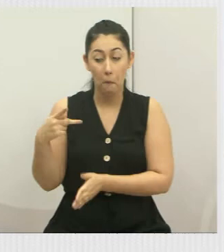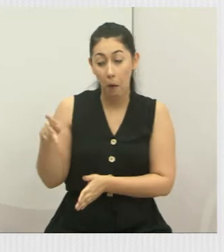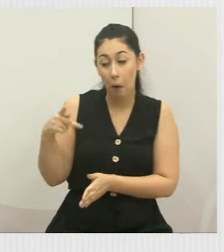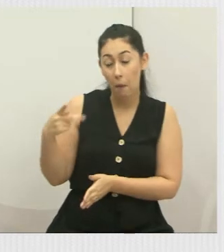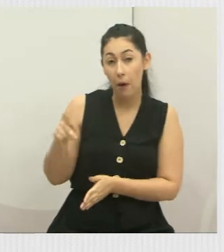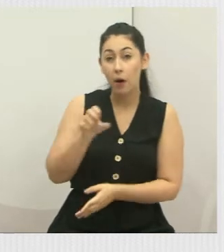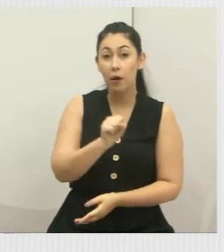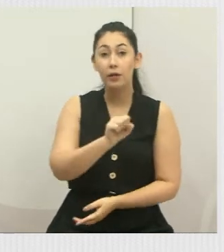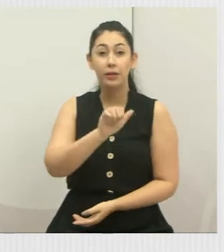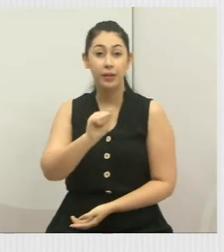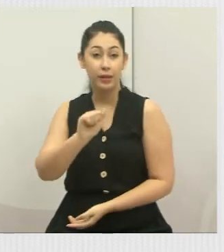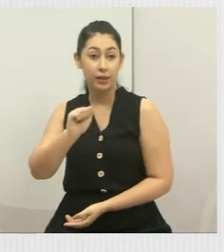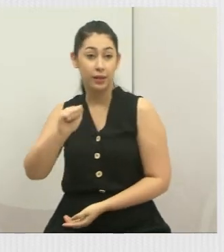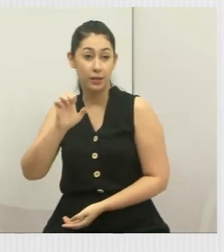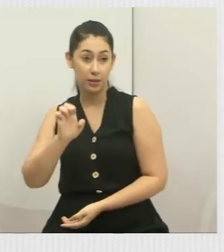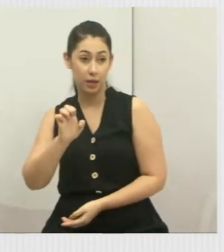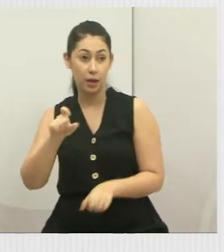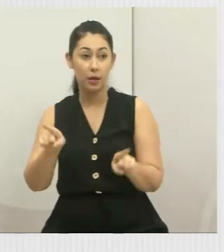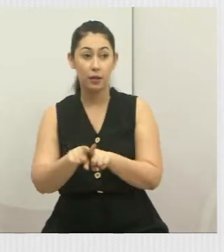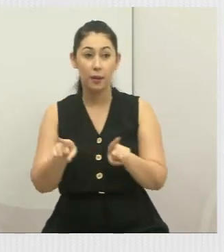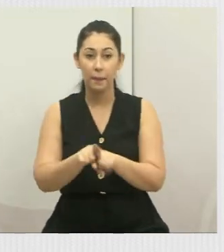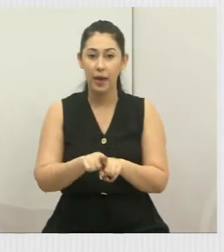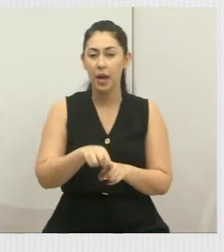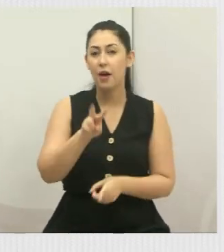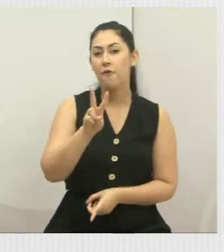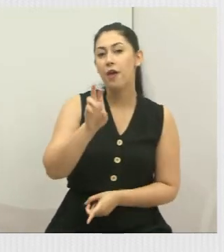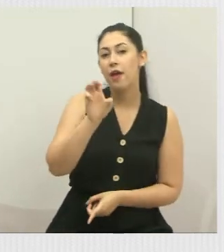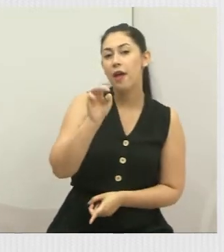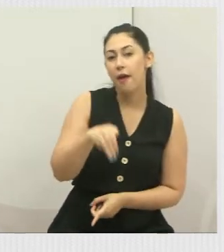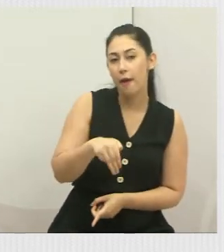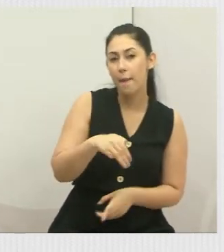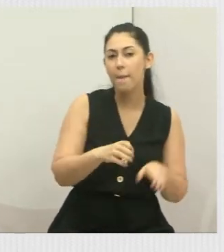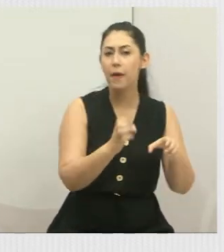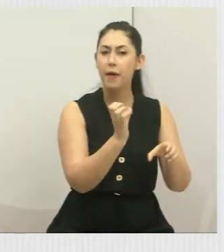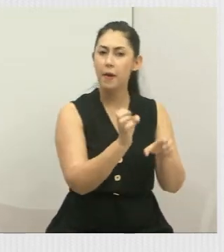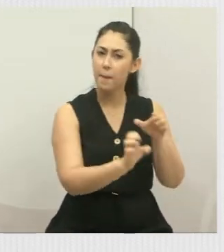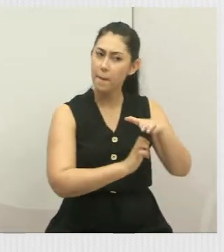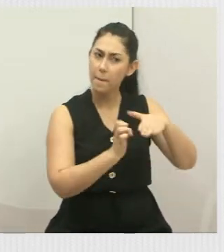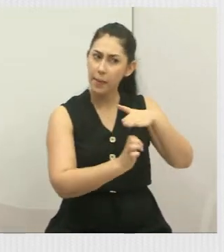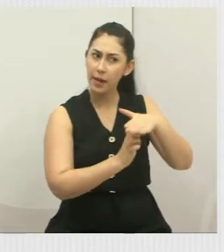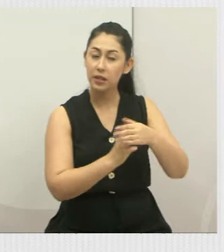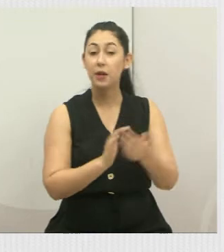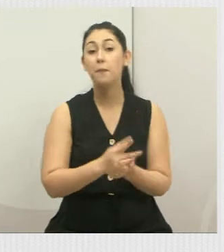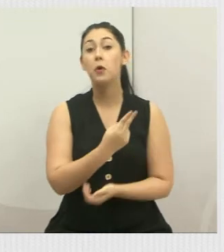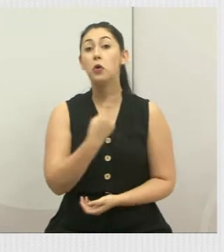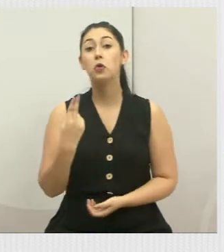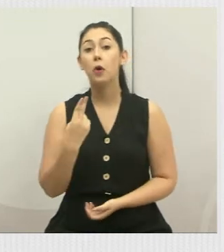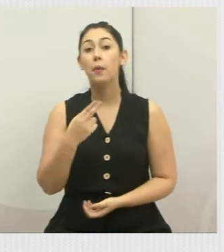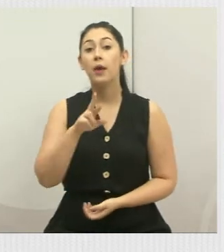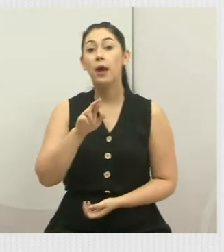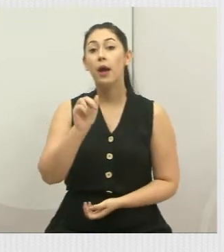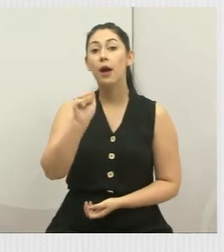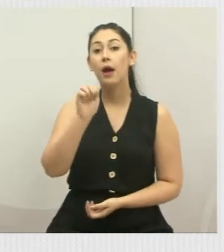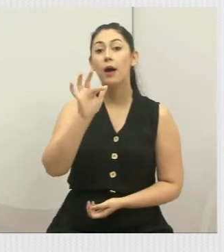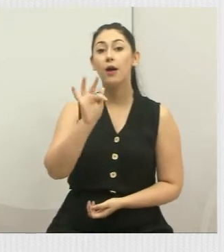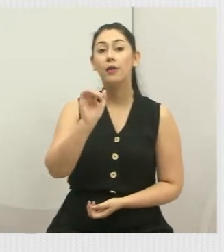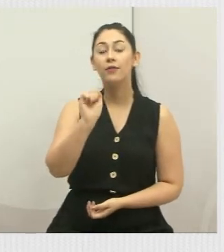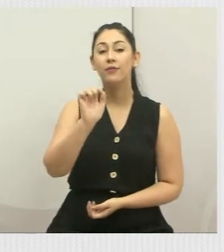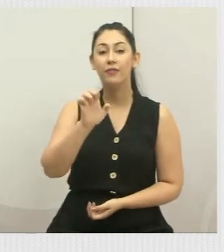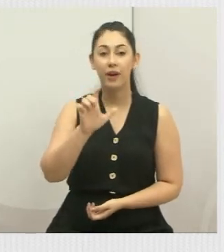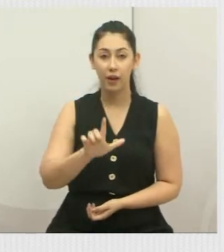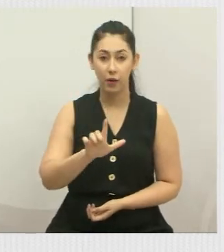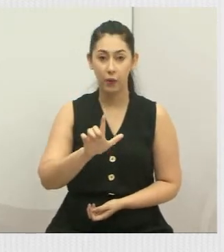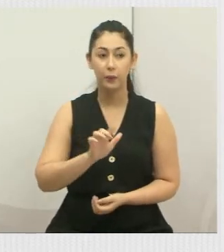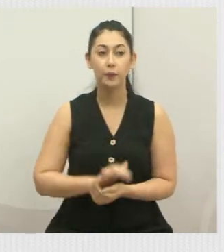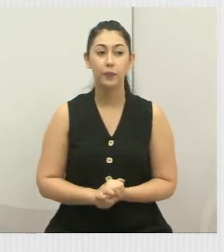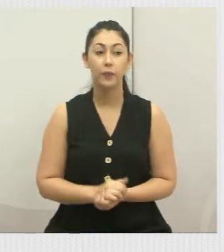Jacareí. Nós somos aqui a empresa contratada, Vime Engenharia de Recursos Hídricos. O meu nome é Rafael Machado, ok? Nós